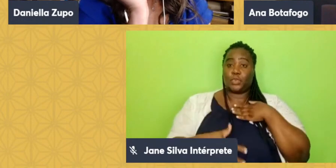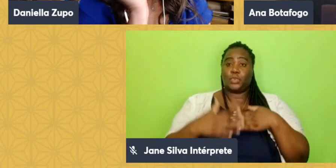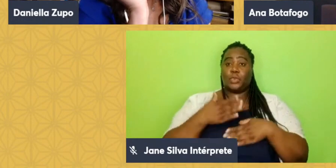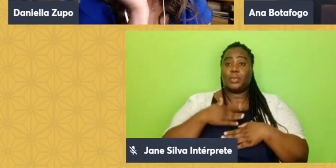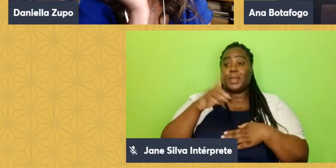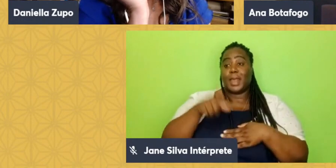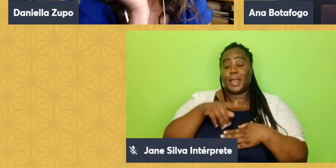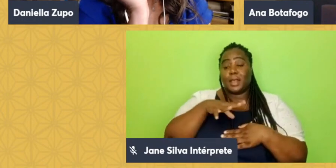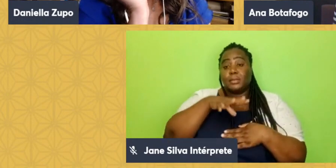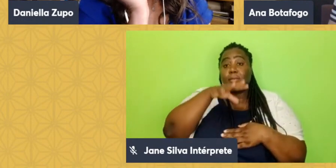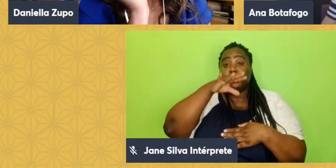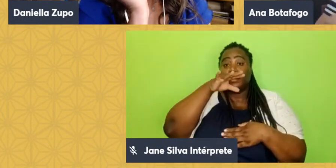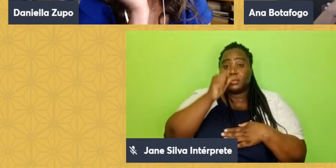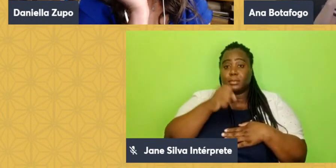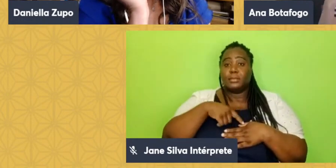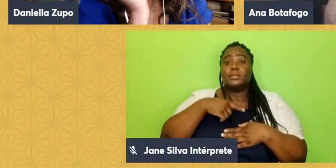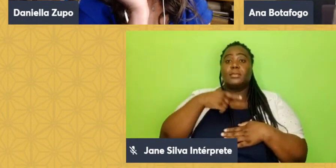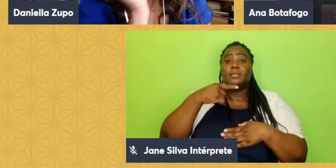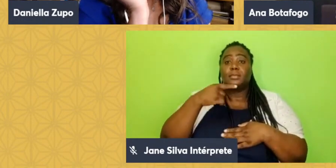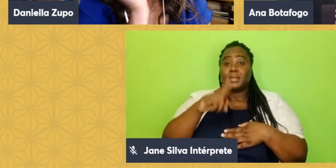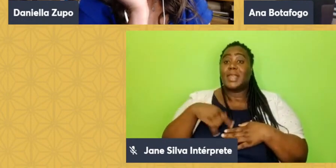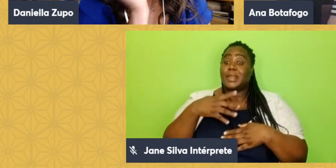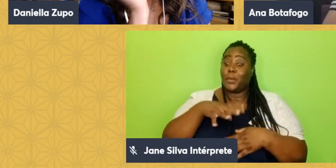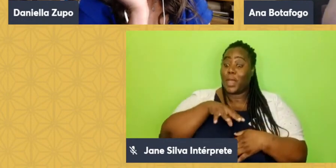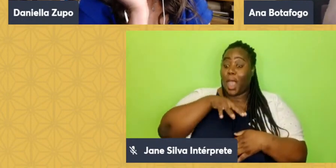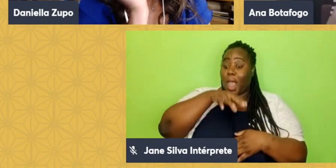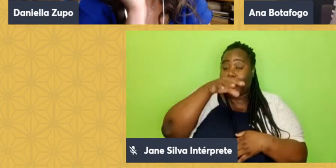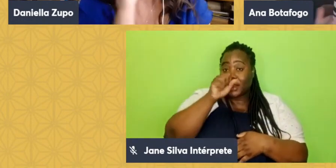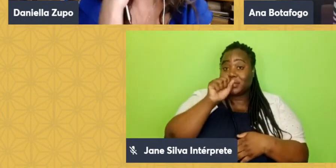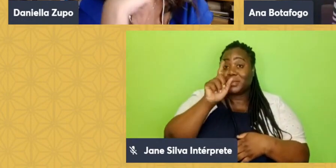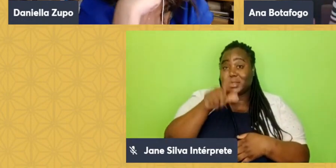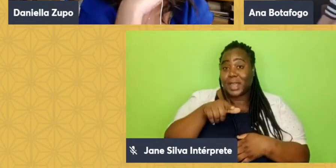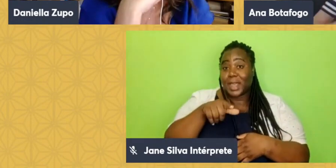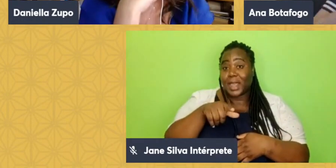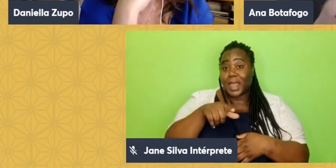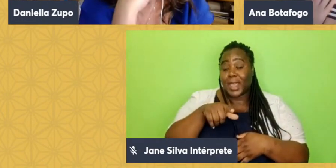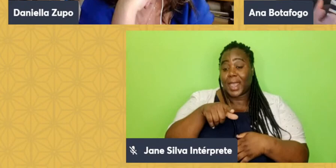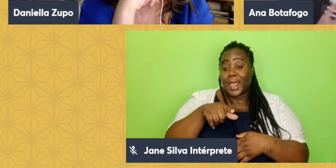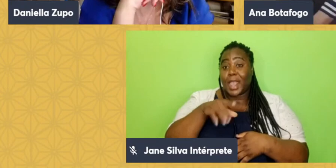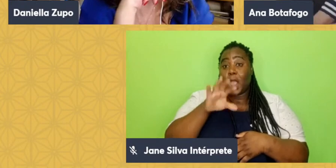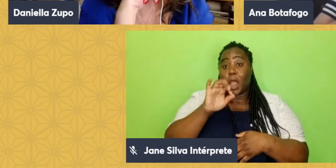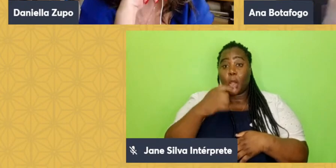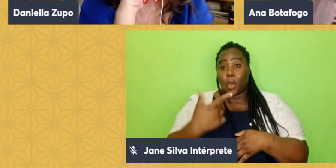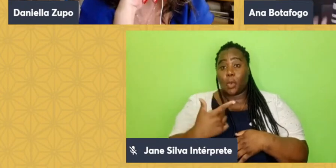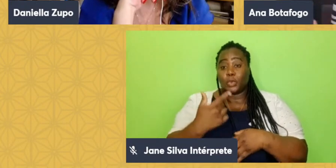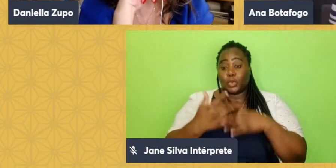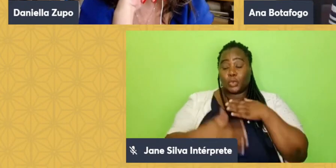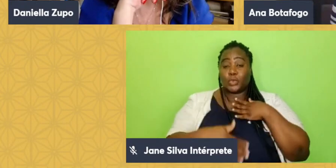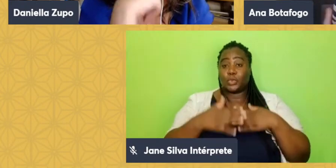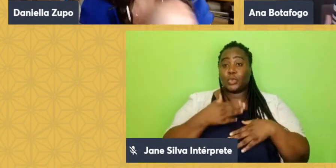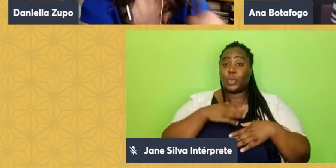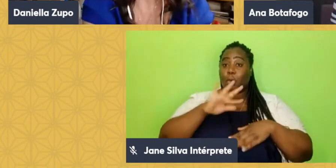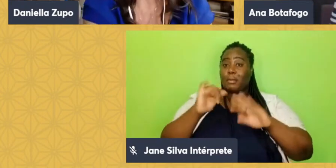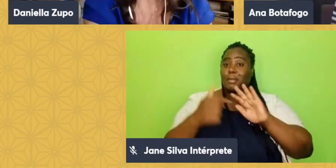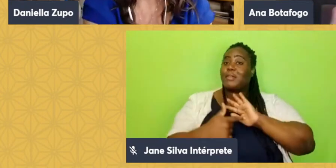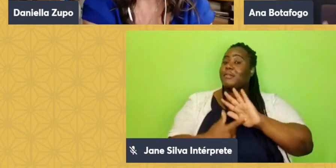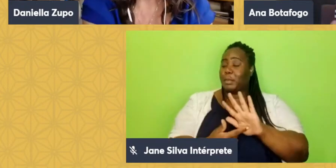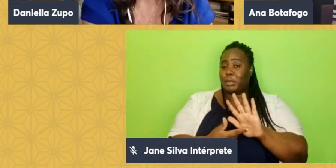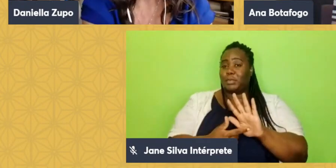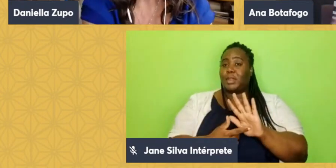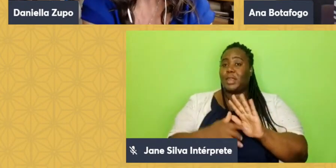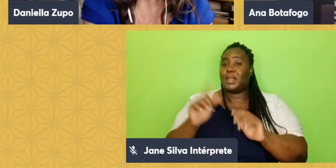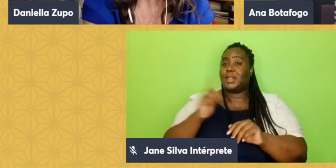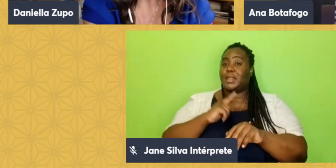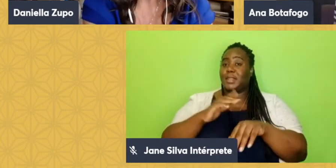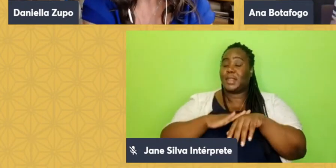é a respiração a respiração é a oxigenação desse corpo que vai transmitir esse corpo que